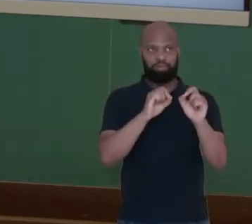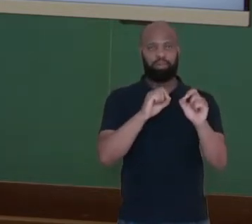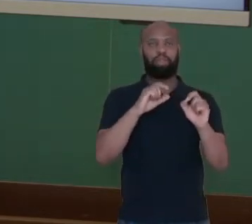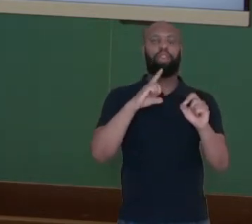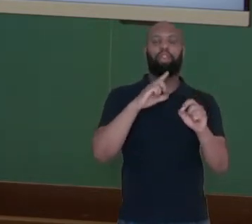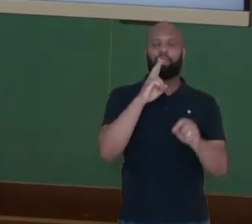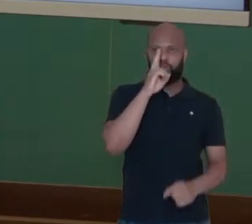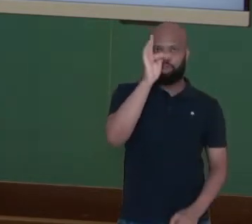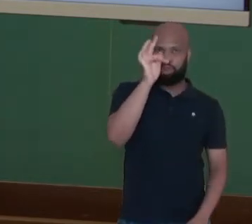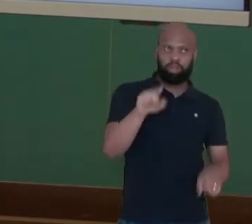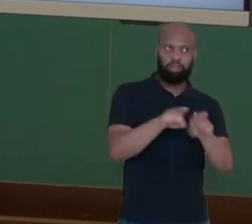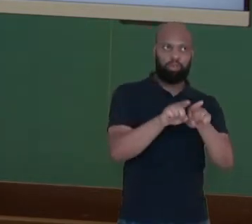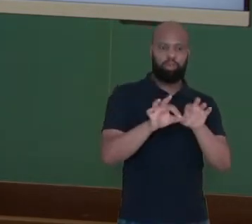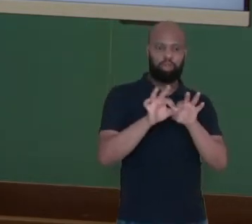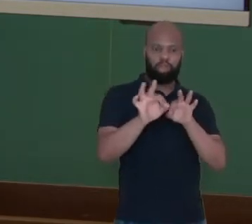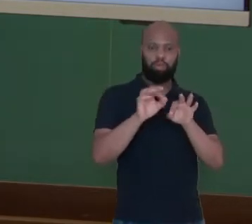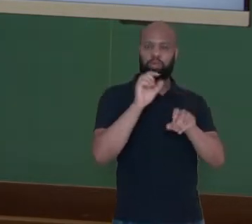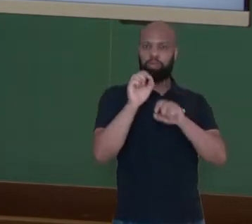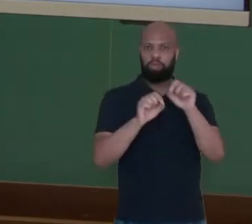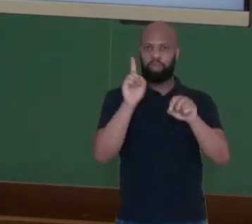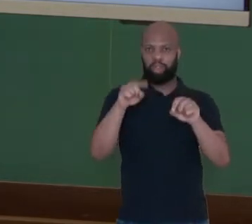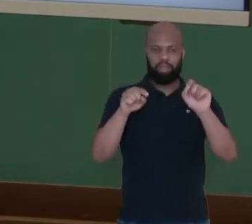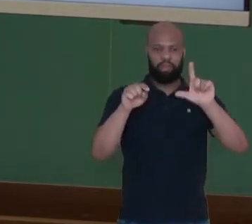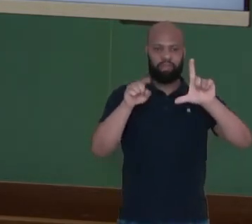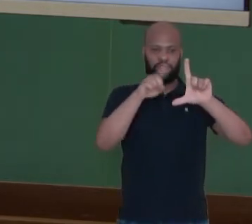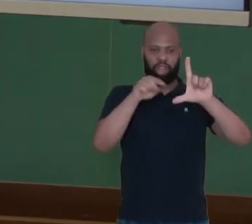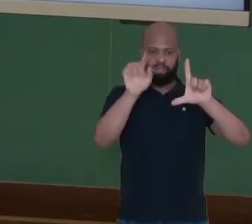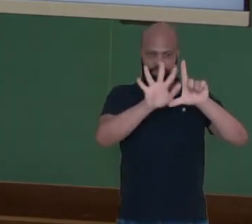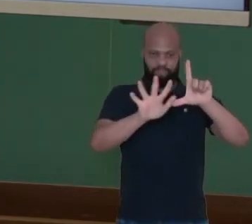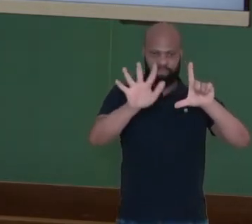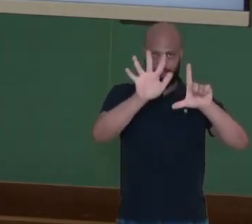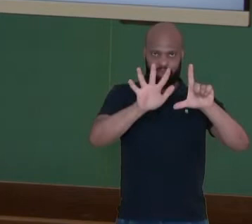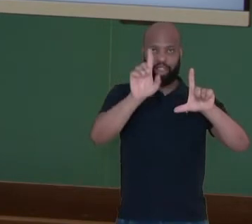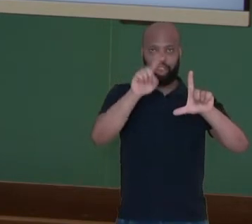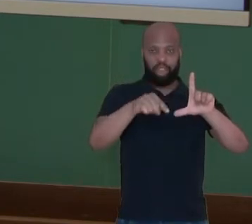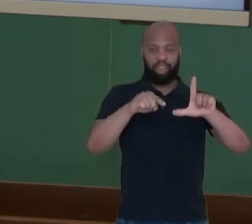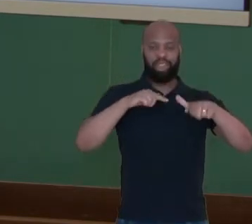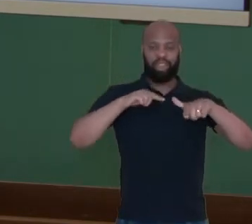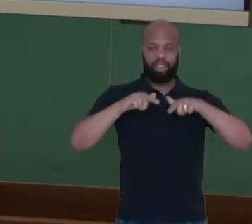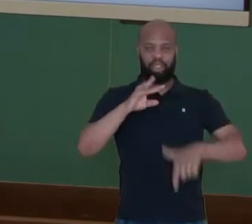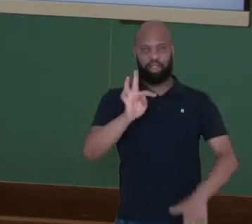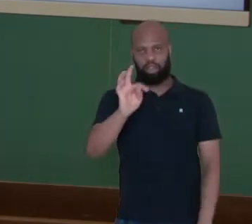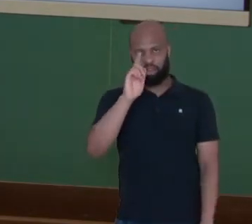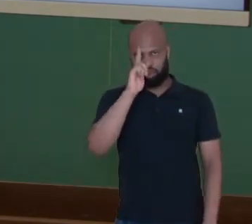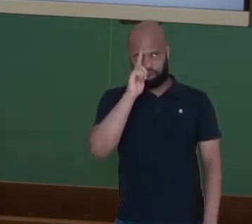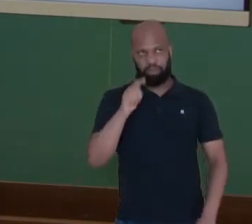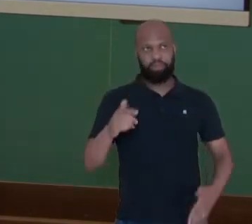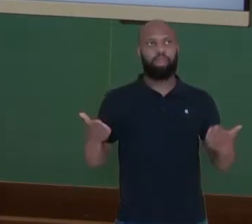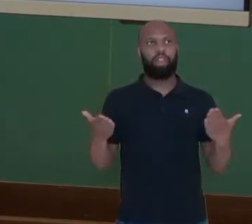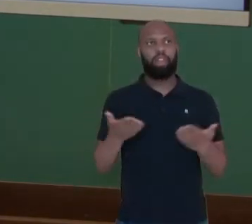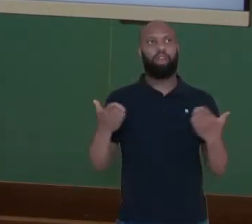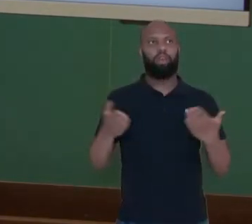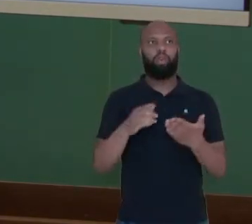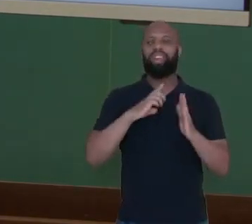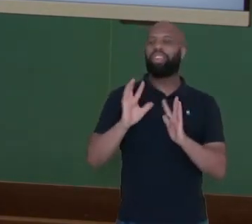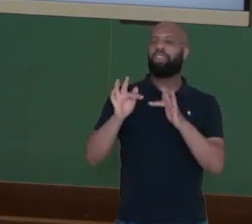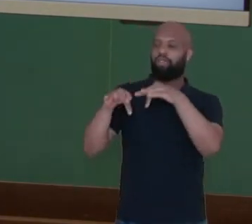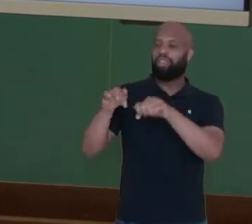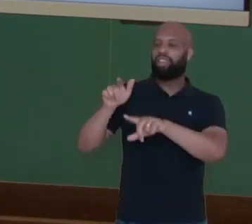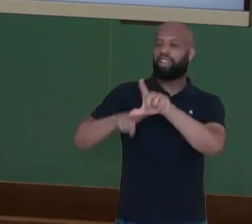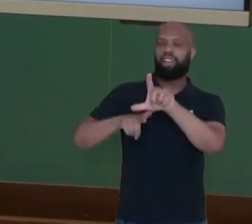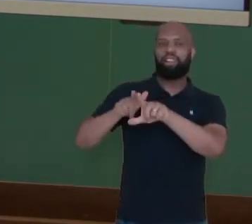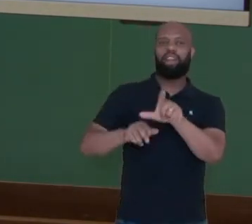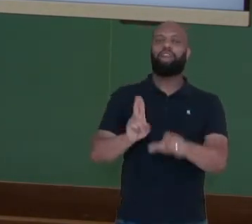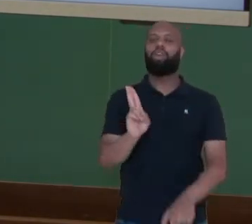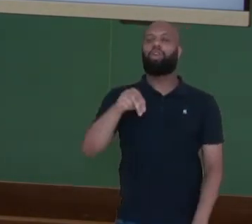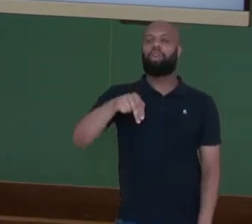dizendo, você tem o trabalho, certo? E falar um pouquinho sobre as unidades. As unidades do Sistema Internacional de